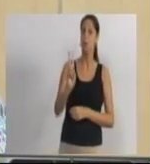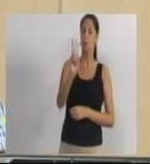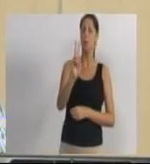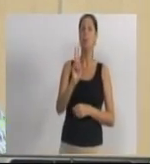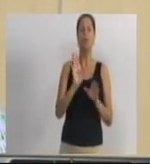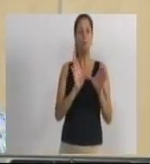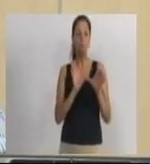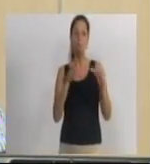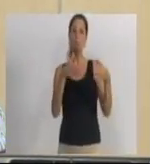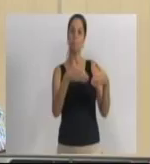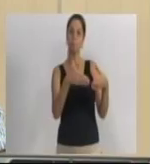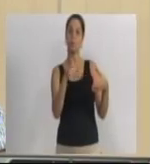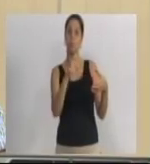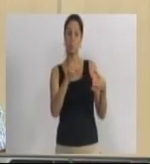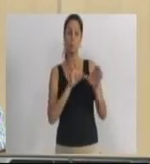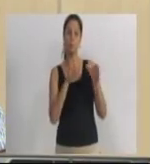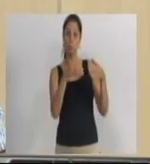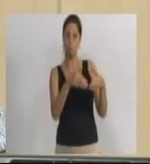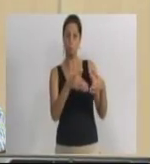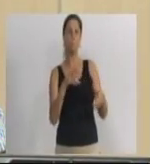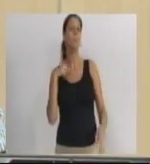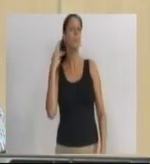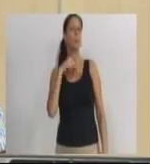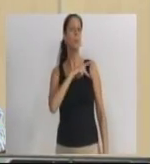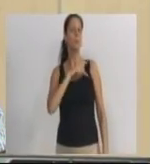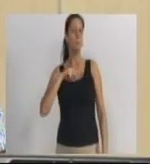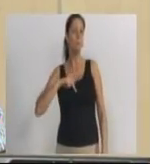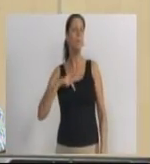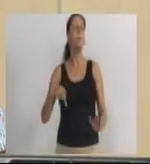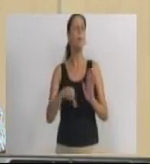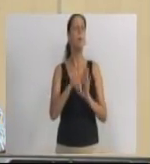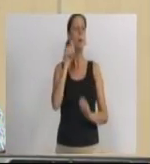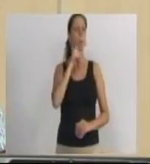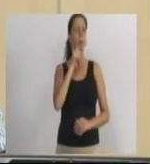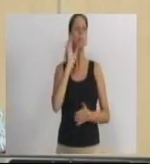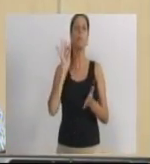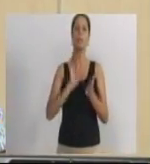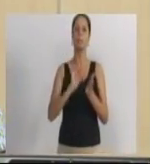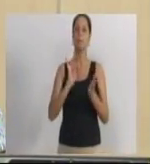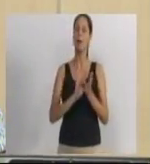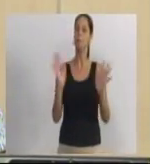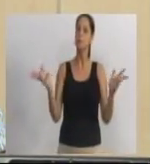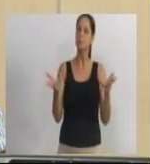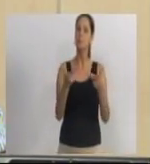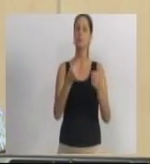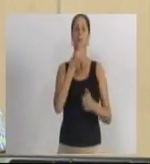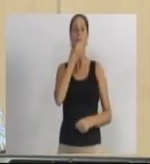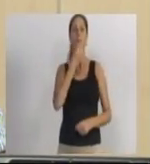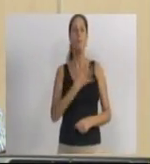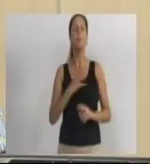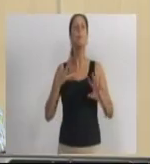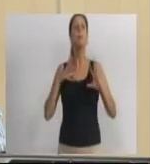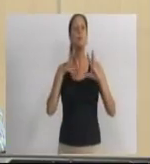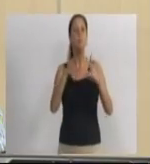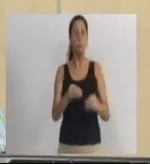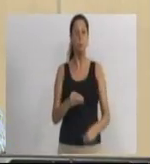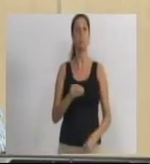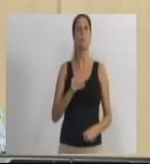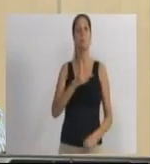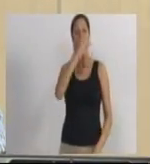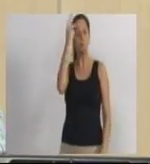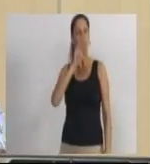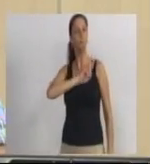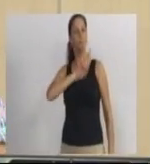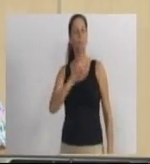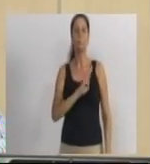conferência de políticas para mulheres seja cheia de êxito para você e para todos os representantes de Blumenau, e